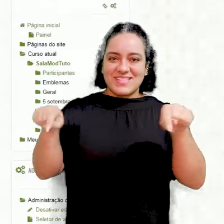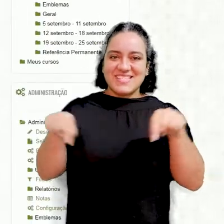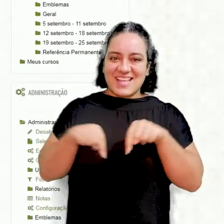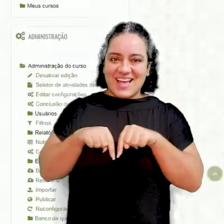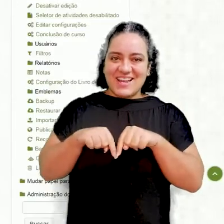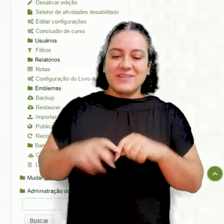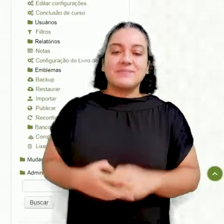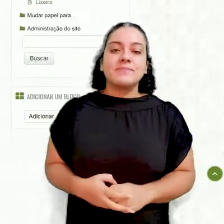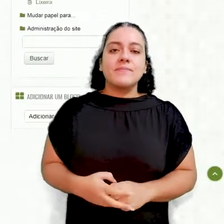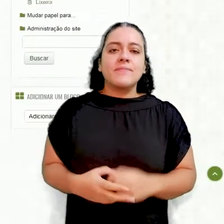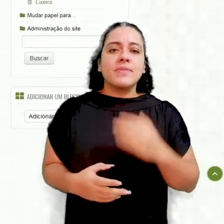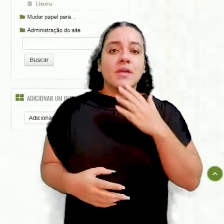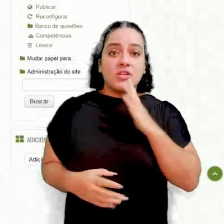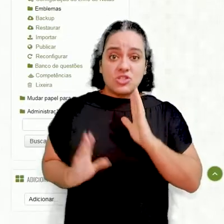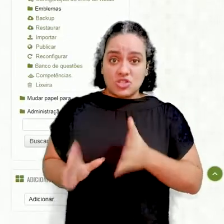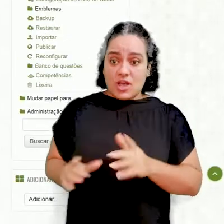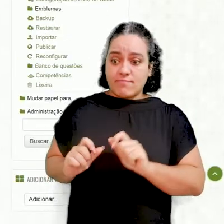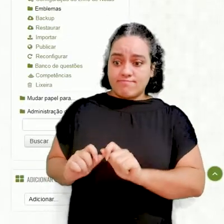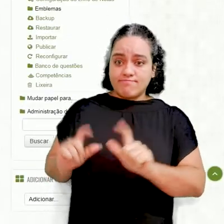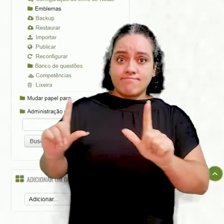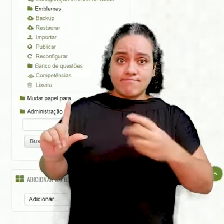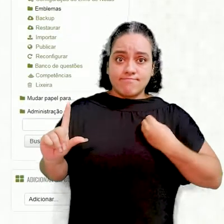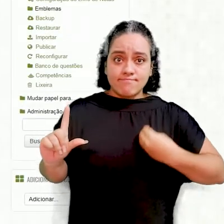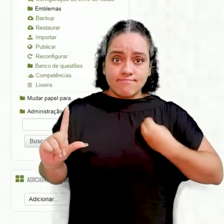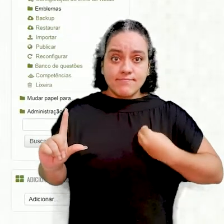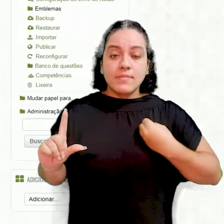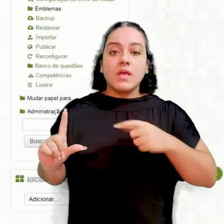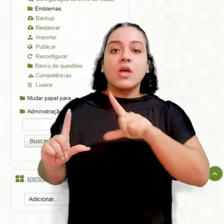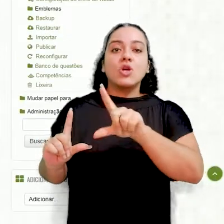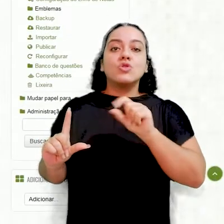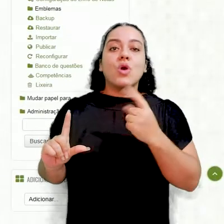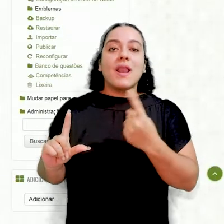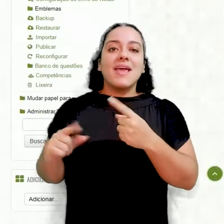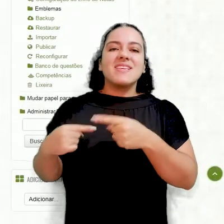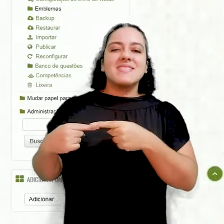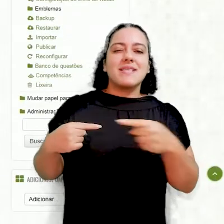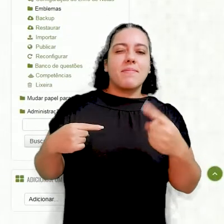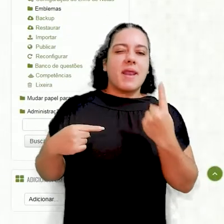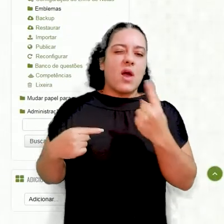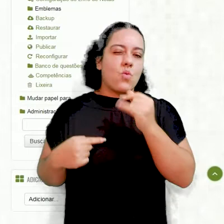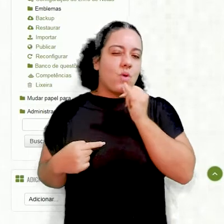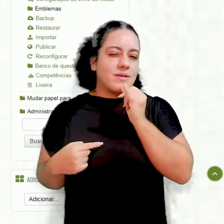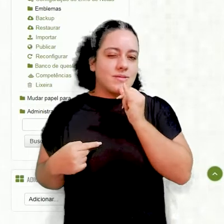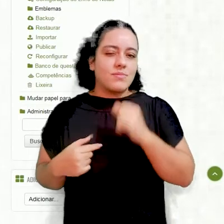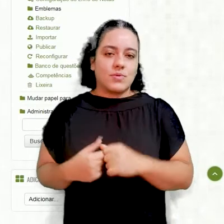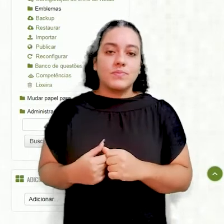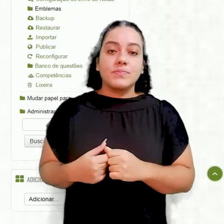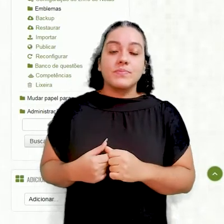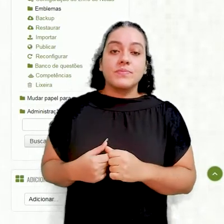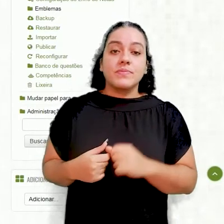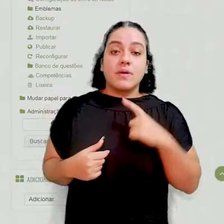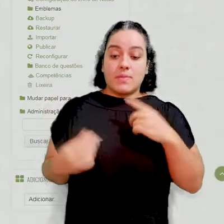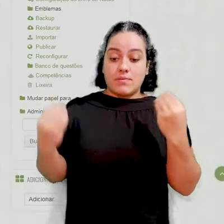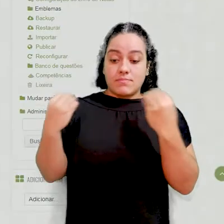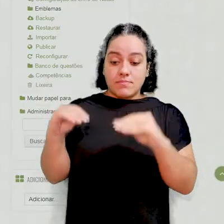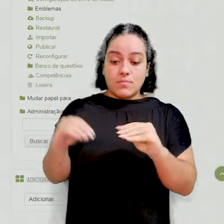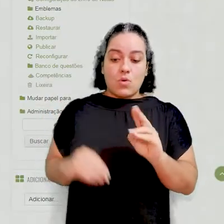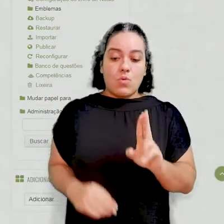Com a edição ativada, vamos escolher uma semana, como essa semana 1, por exemplo, para inserir um recurso de URL.